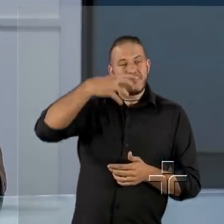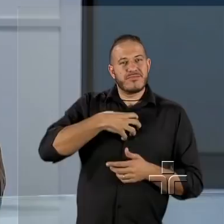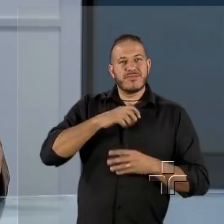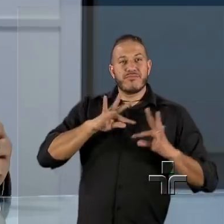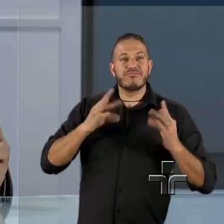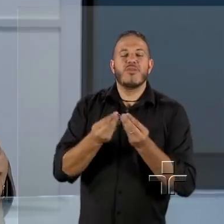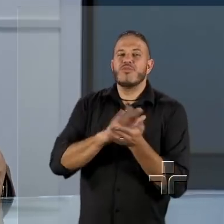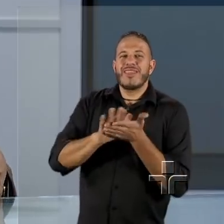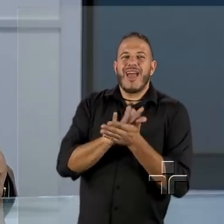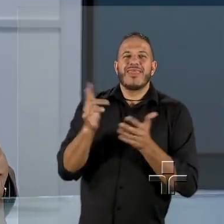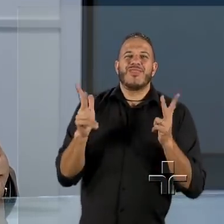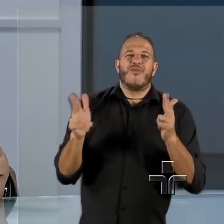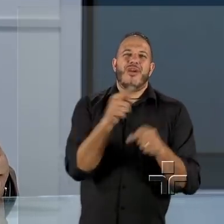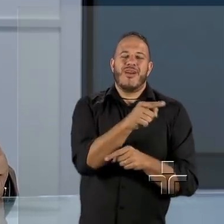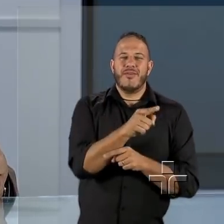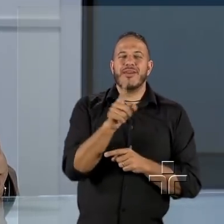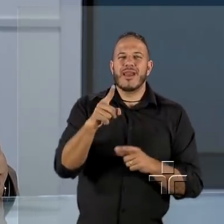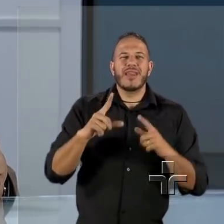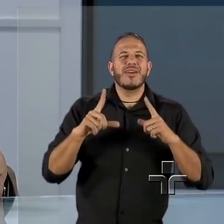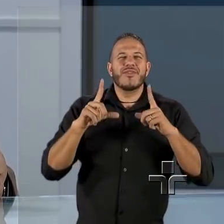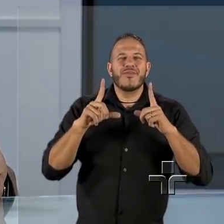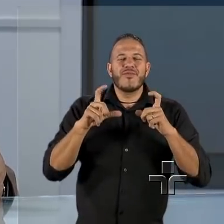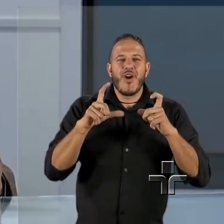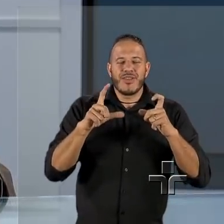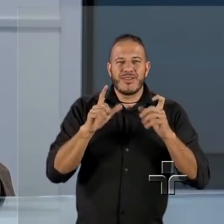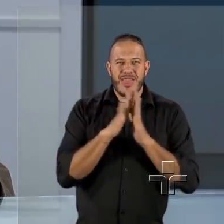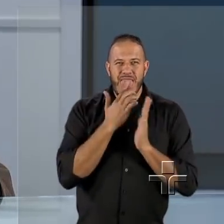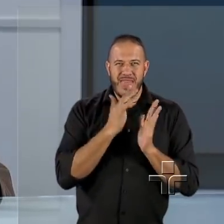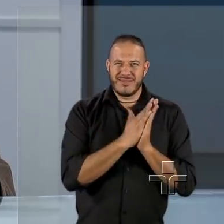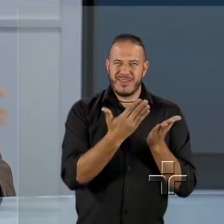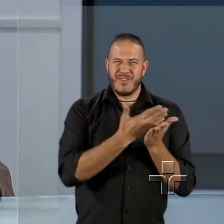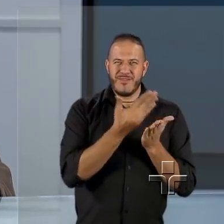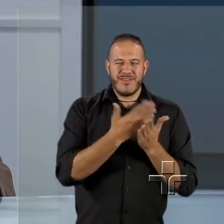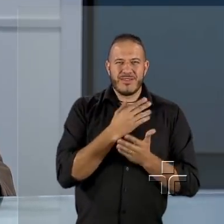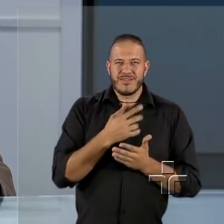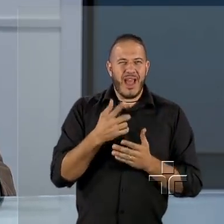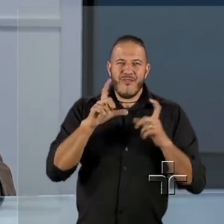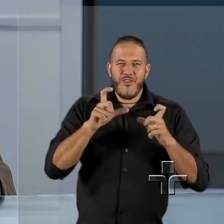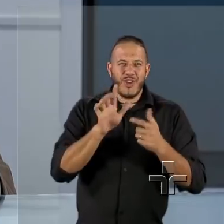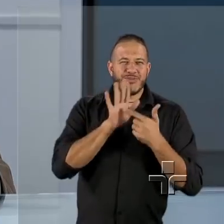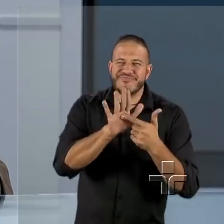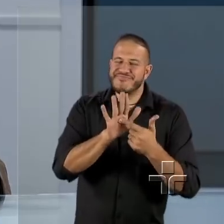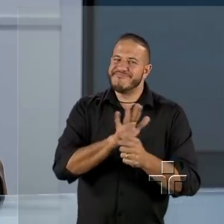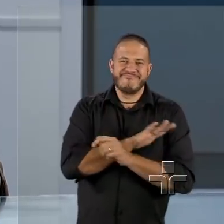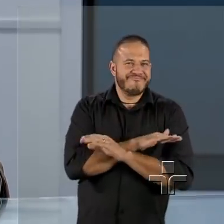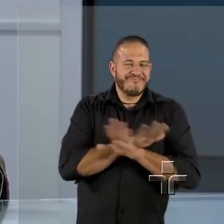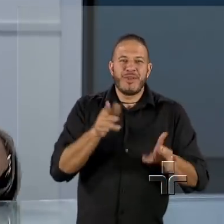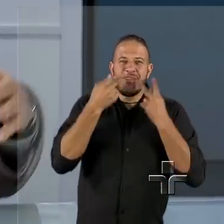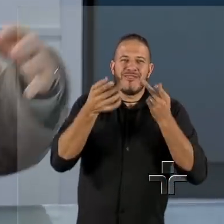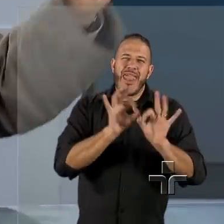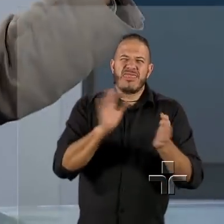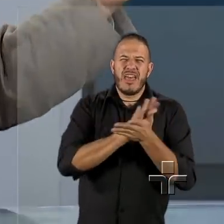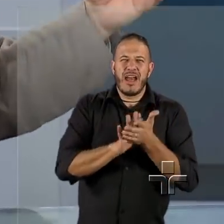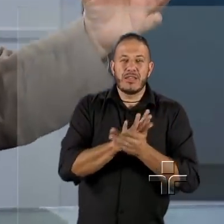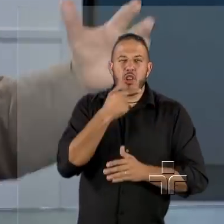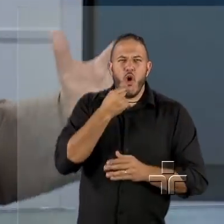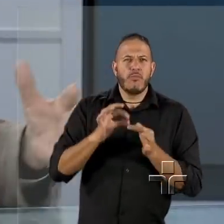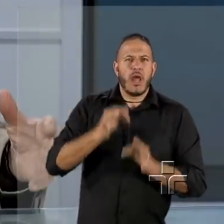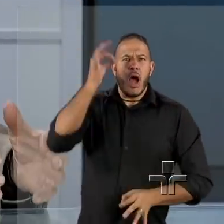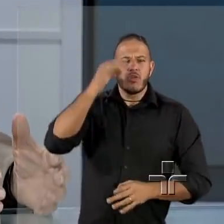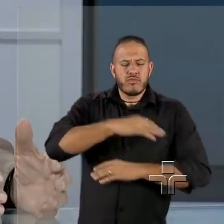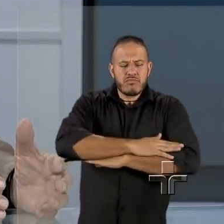de espanhol, de italiano, de alemão, era de tal ordem que em 1918, em São Paulo, se falava mais